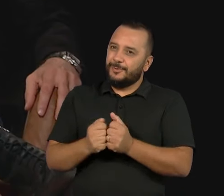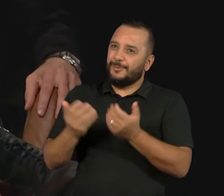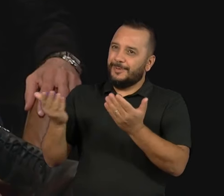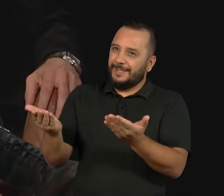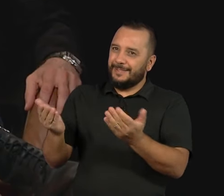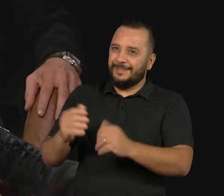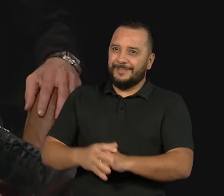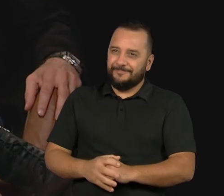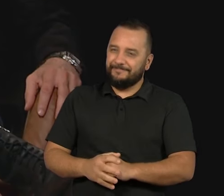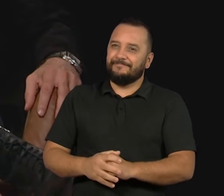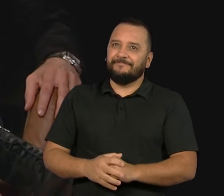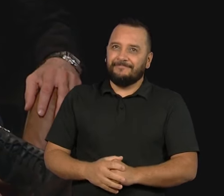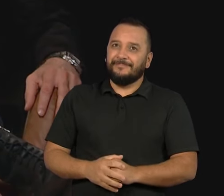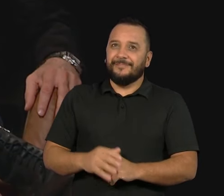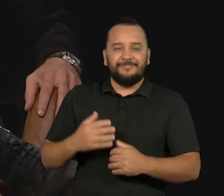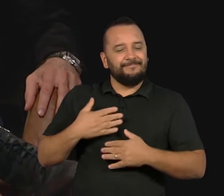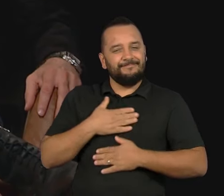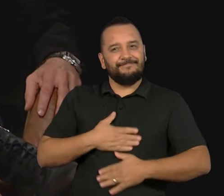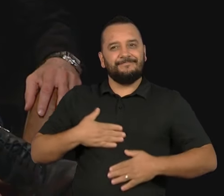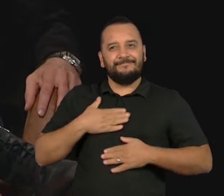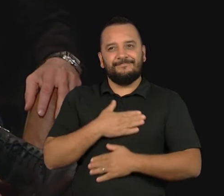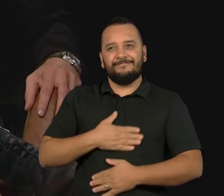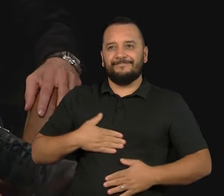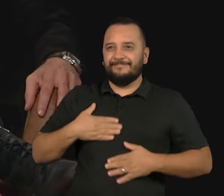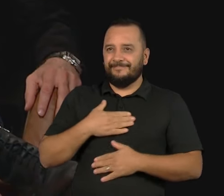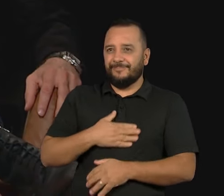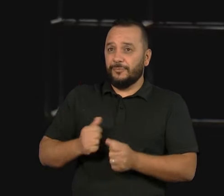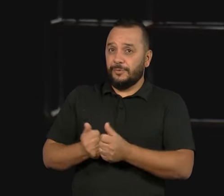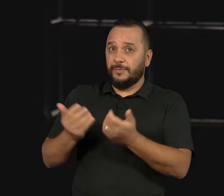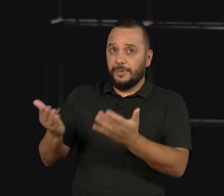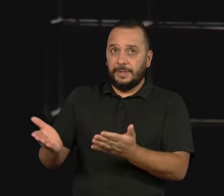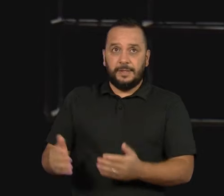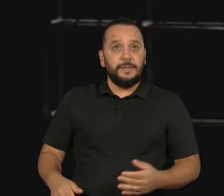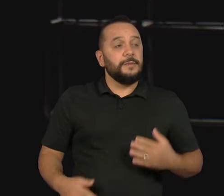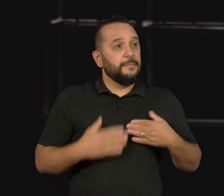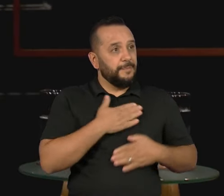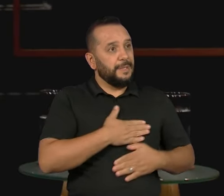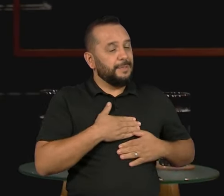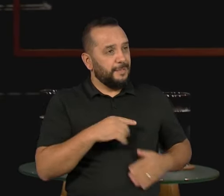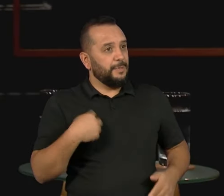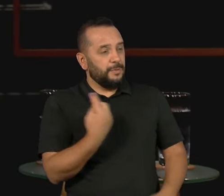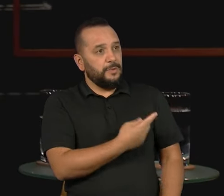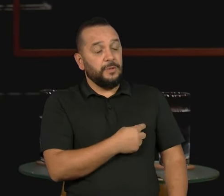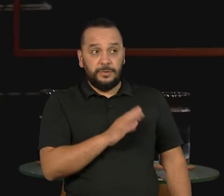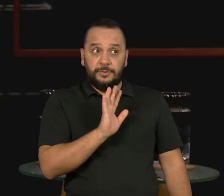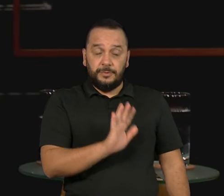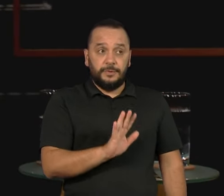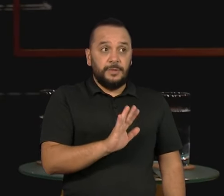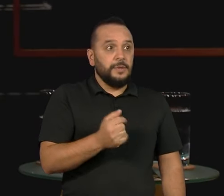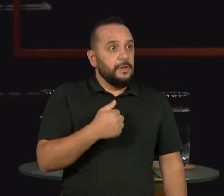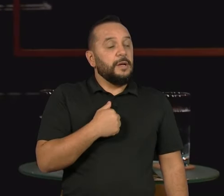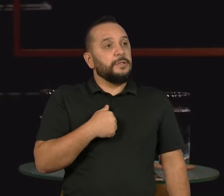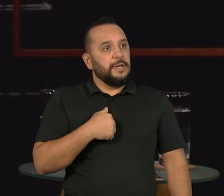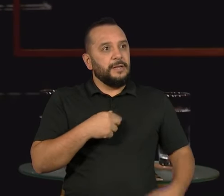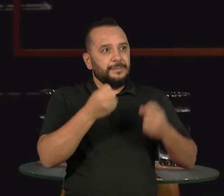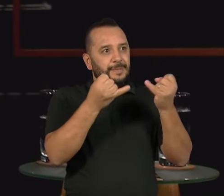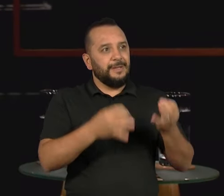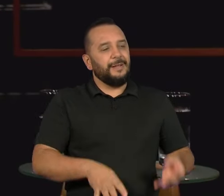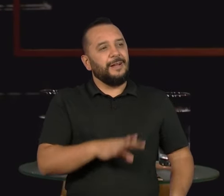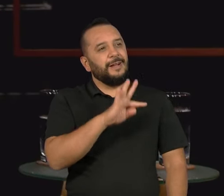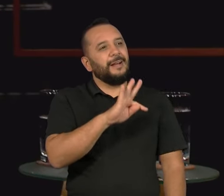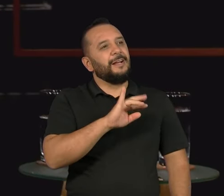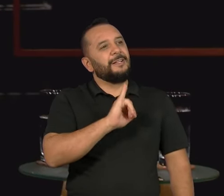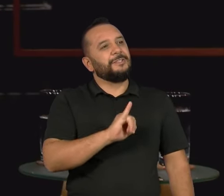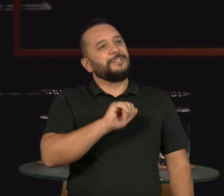Cris. Uma delícia estar aqui com vocês. Prazer é nosso. Tiago, antes de falarmos sobre o Tiago Santiago,